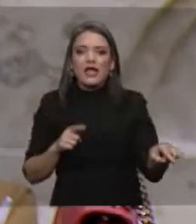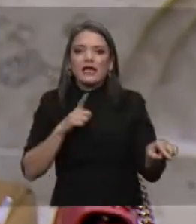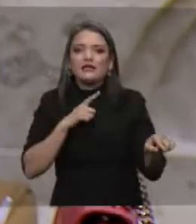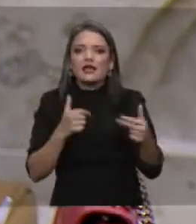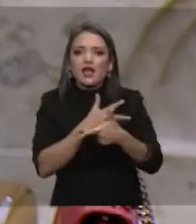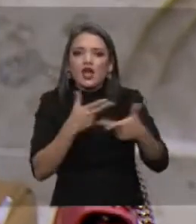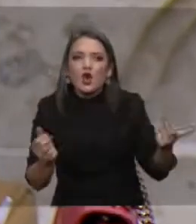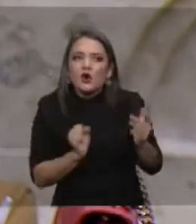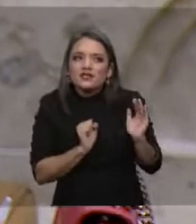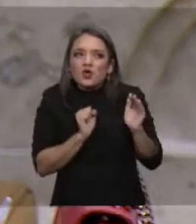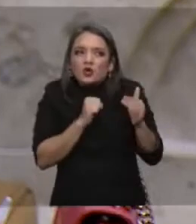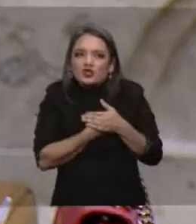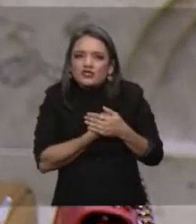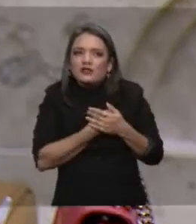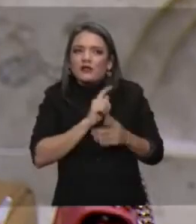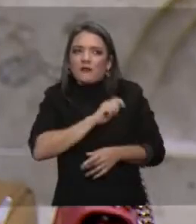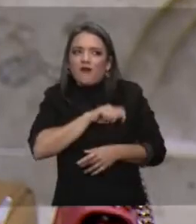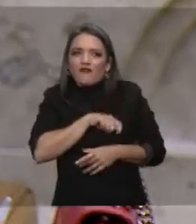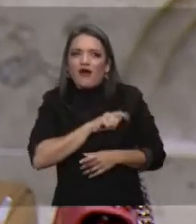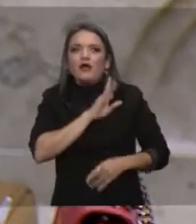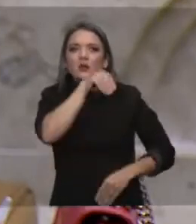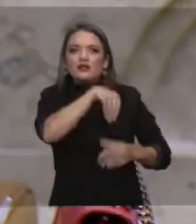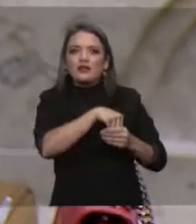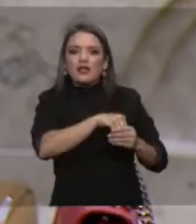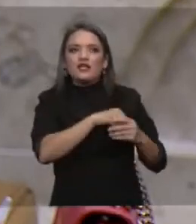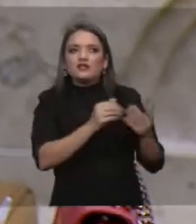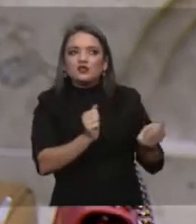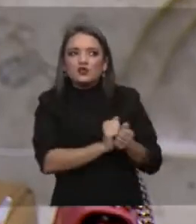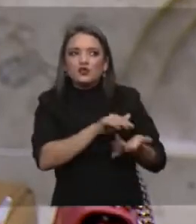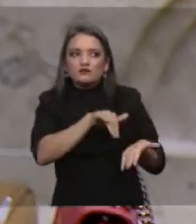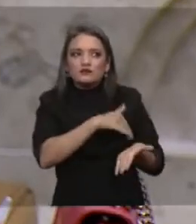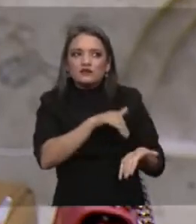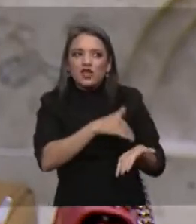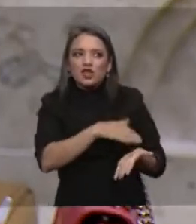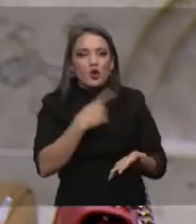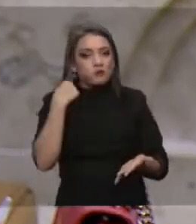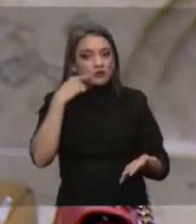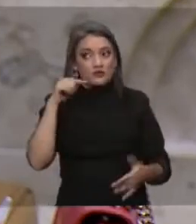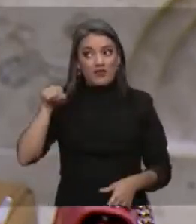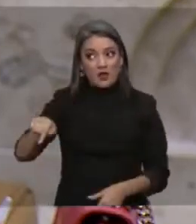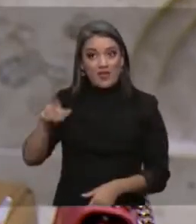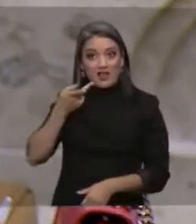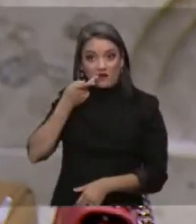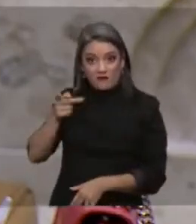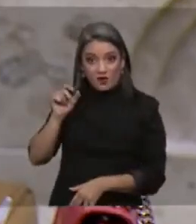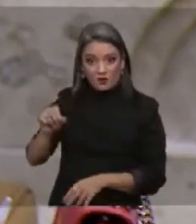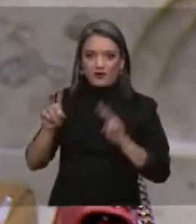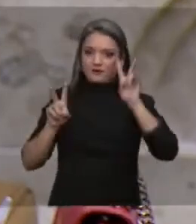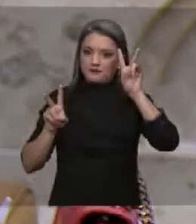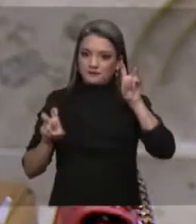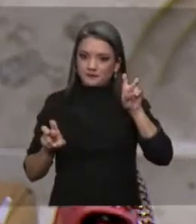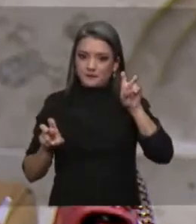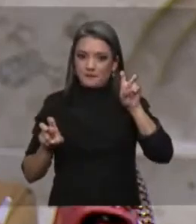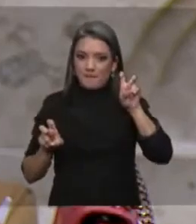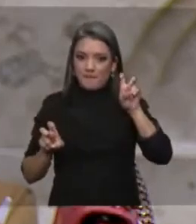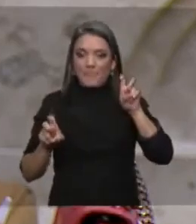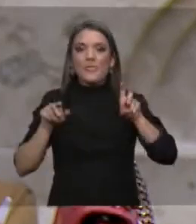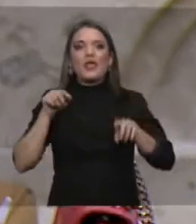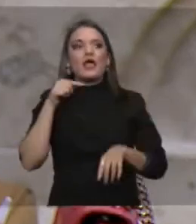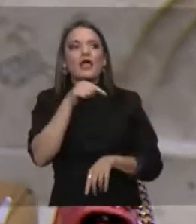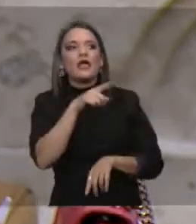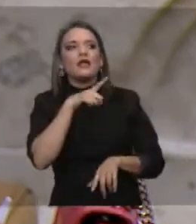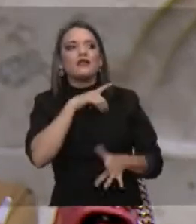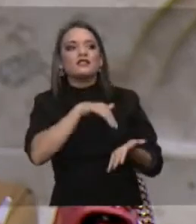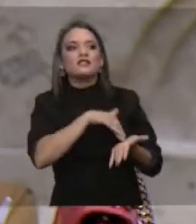preso, com escritórios de advocacia, disse o deputado, entre aspas, por favor, com escritórios